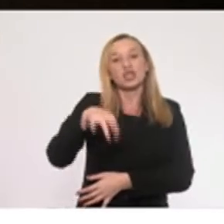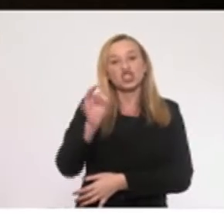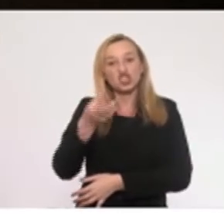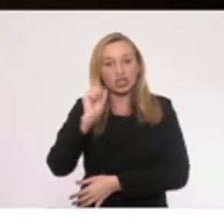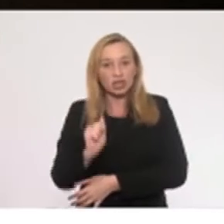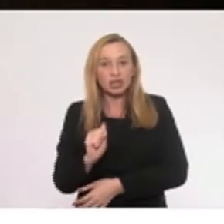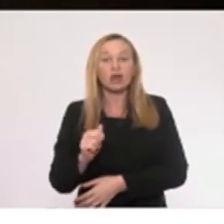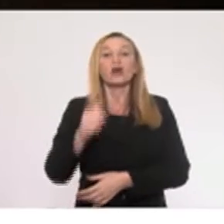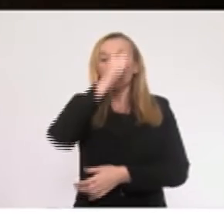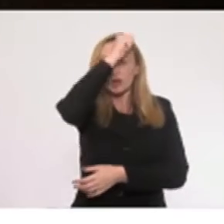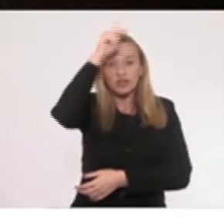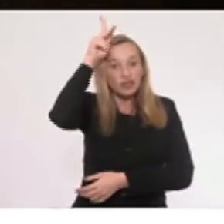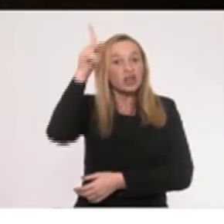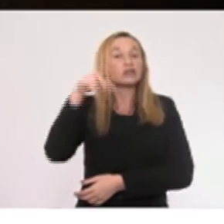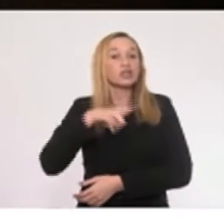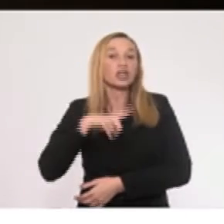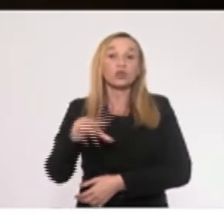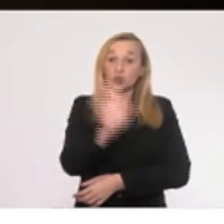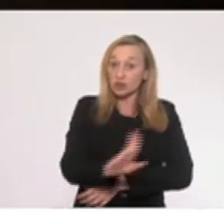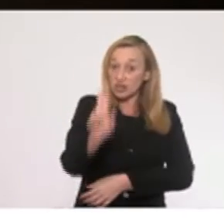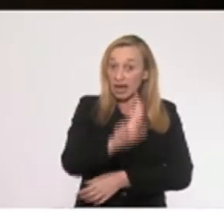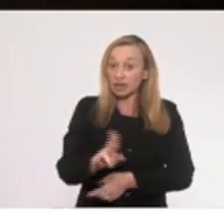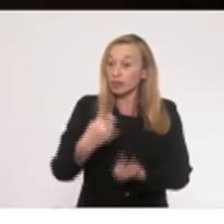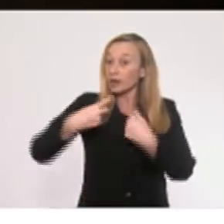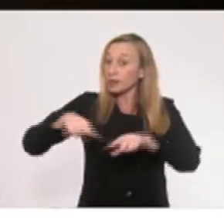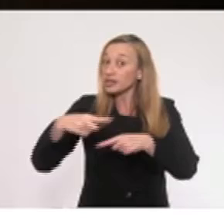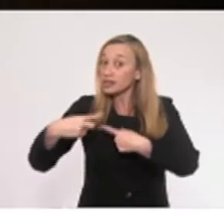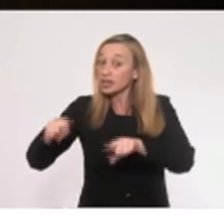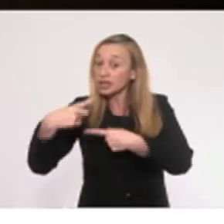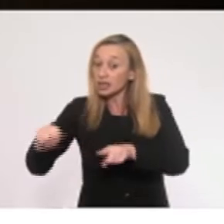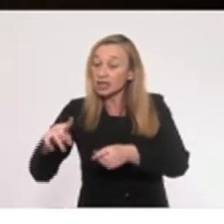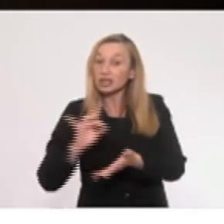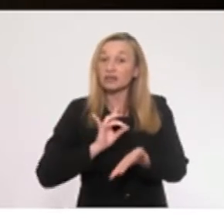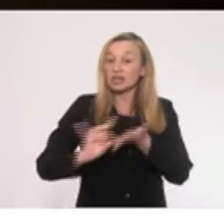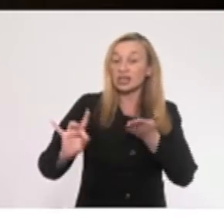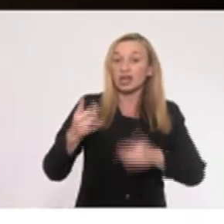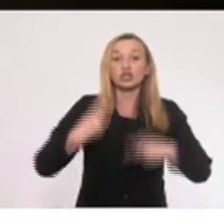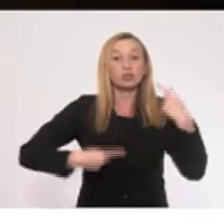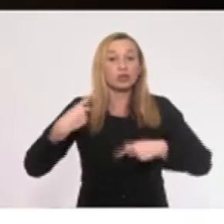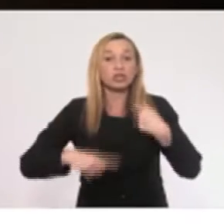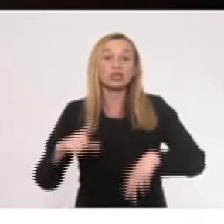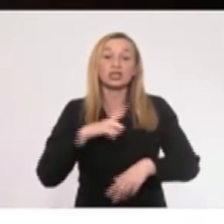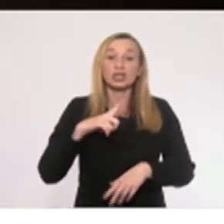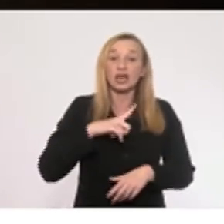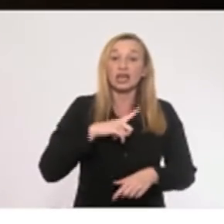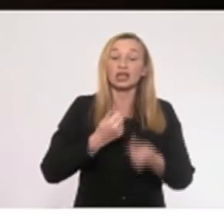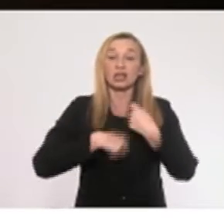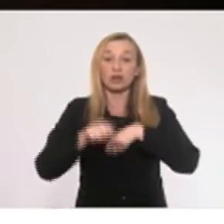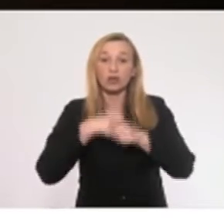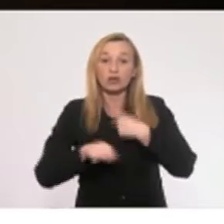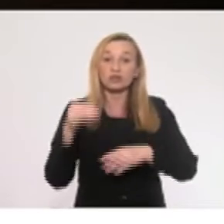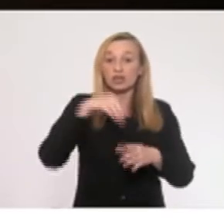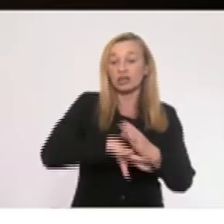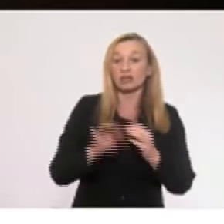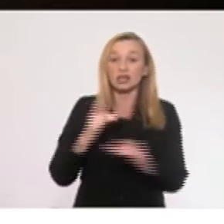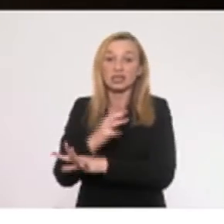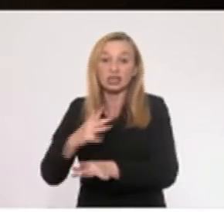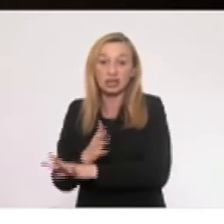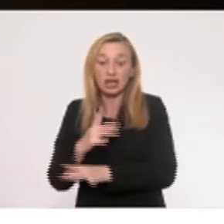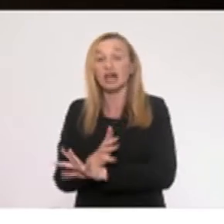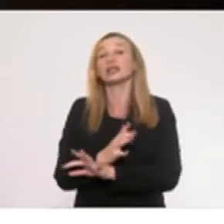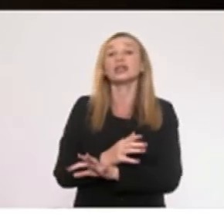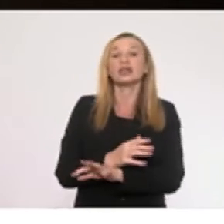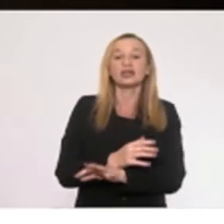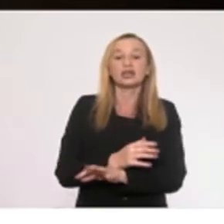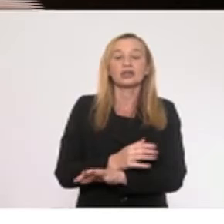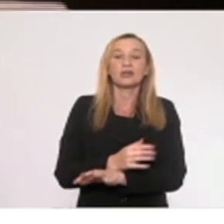Mesquita, o prefeito tem usado para perseguir adversários políticos que têm negócios na cidade, inscrevendo covardemente em dívida